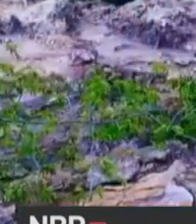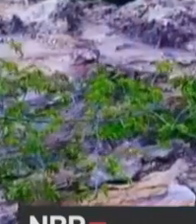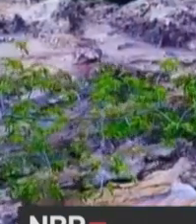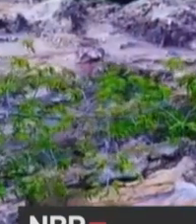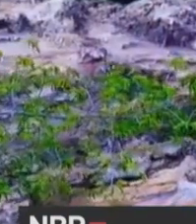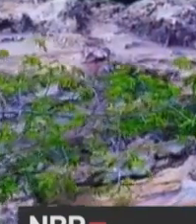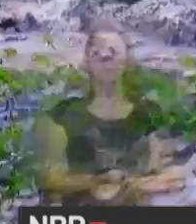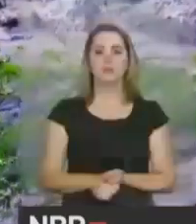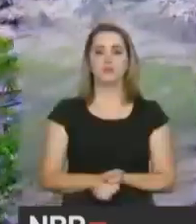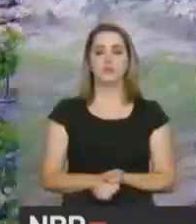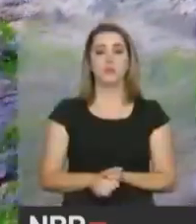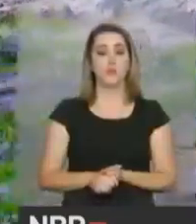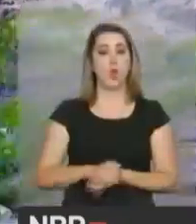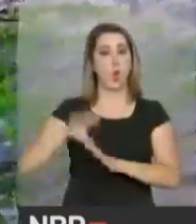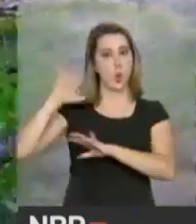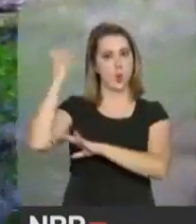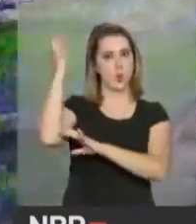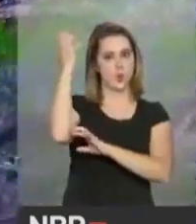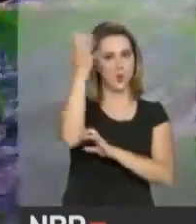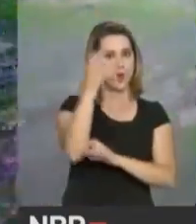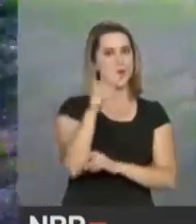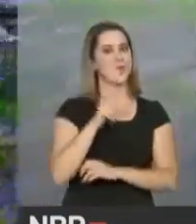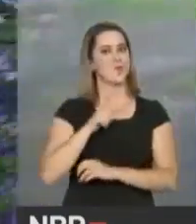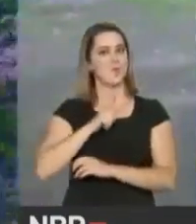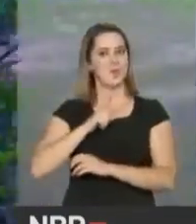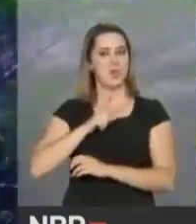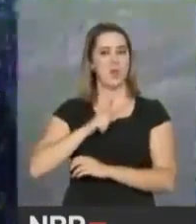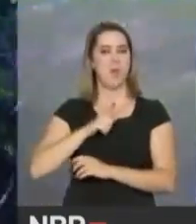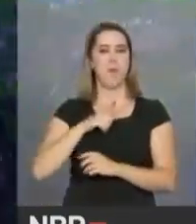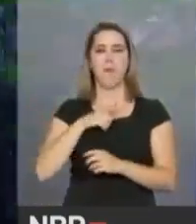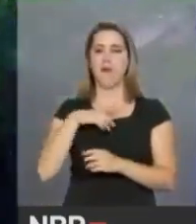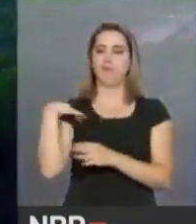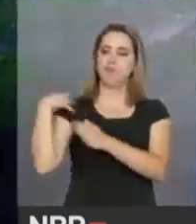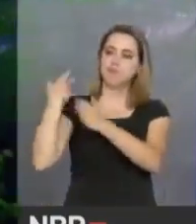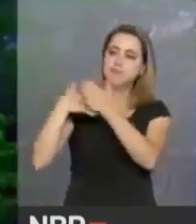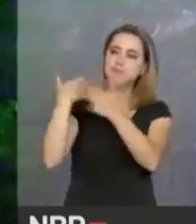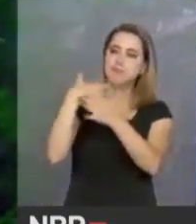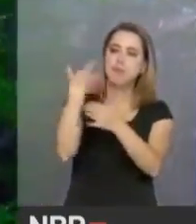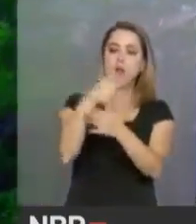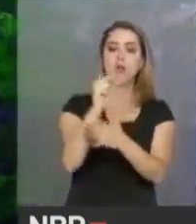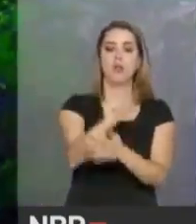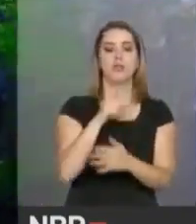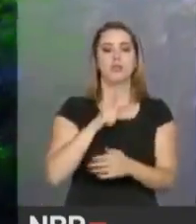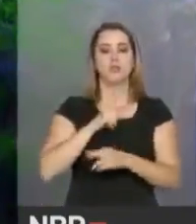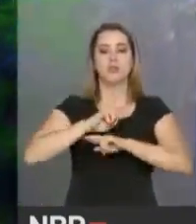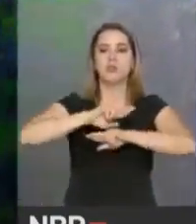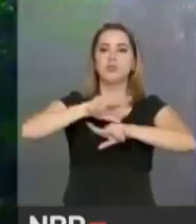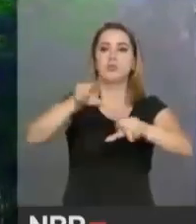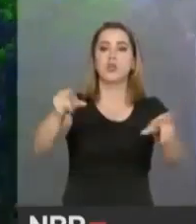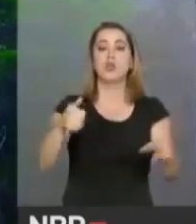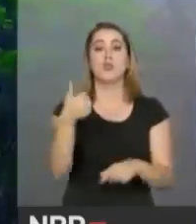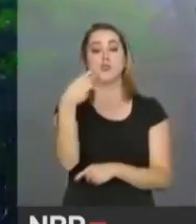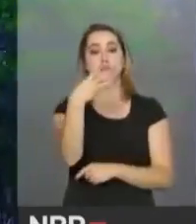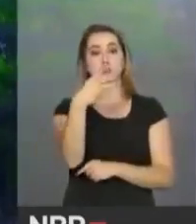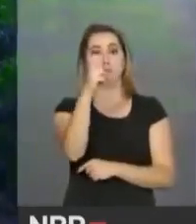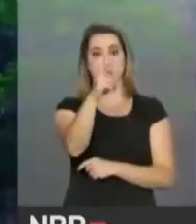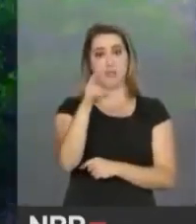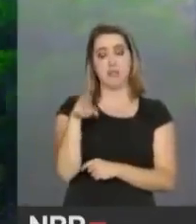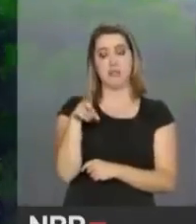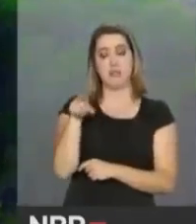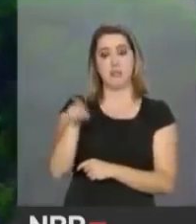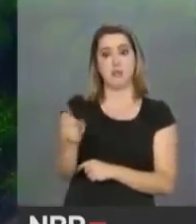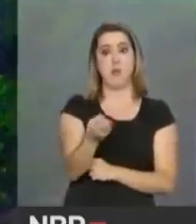No Parque Nacional da Serra da Capivara, o tempo esculpiu monumentos. São 135 mil hectares de